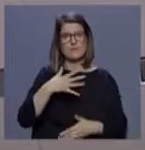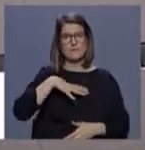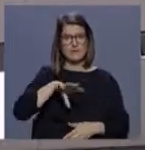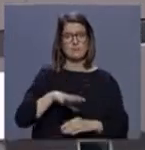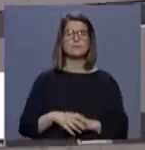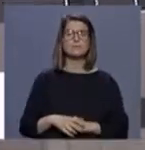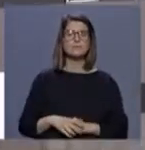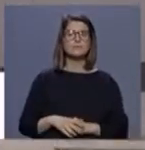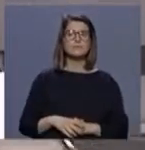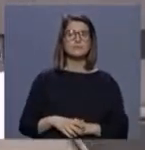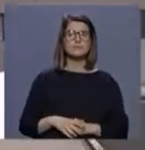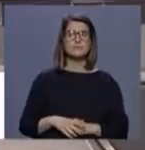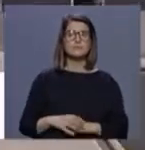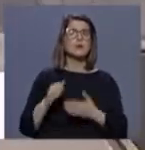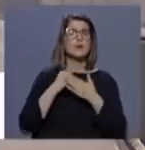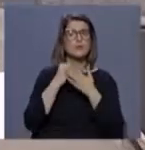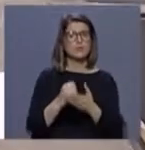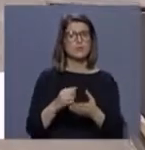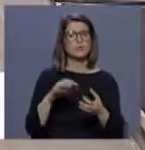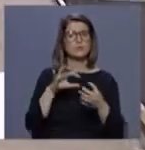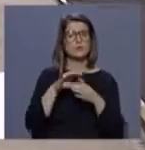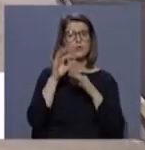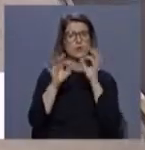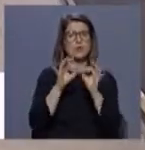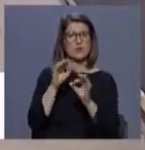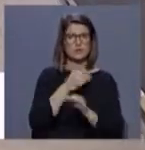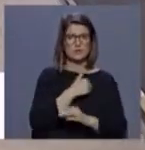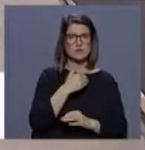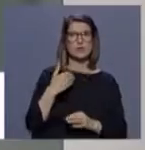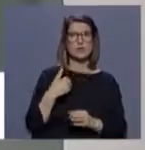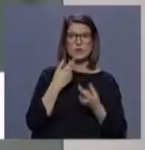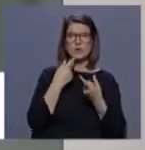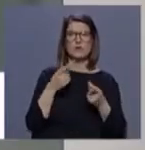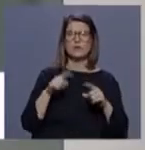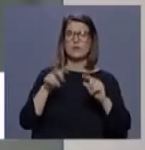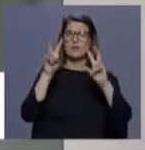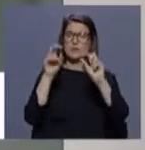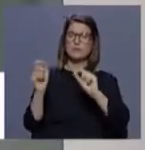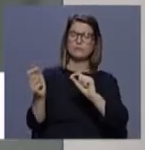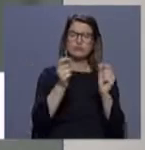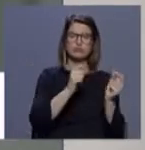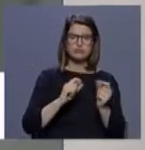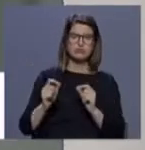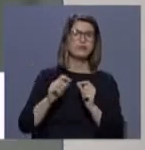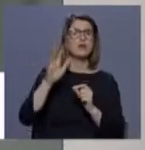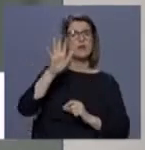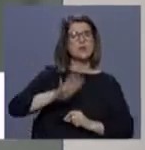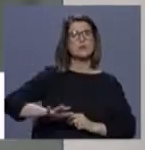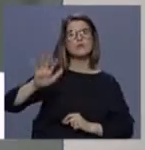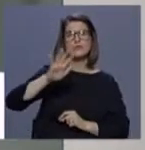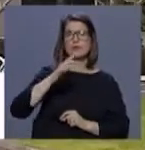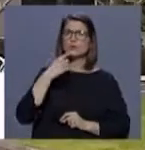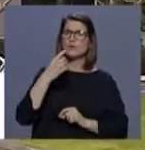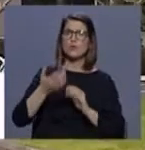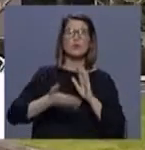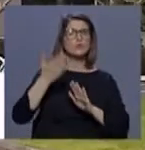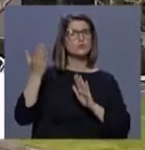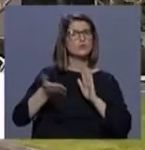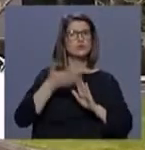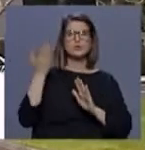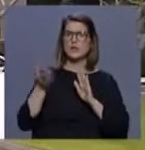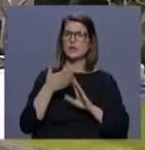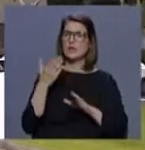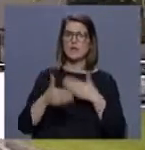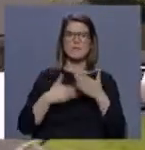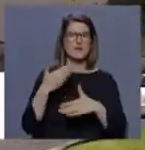Assegurar a continuidade de resposta dos cuidados de saúde tem sido um debate constante. A nível nacional, diz-se ser urgente aumentar os